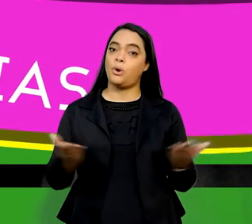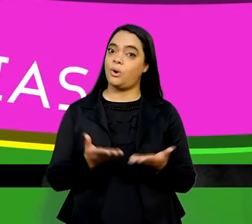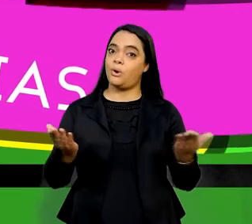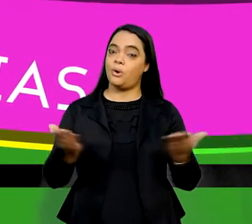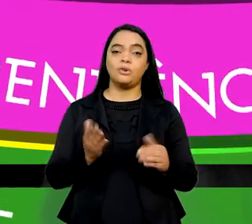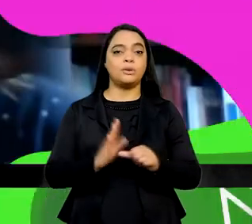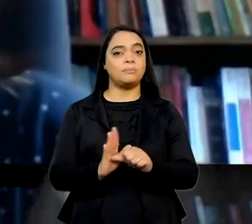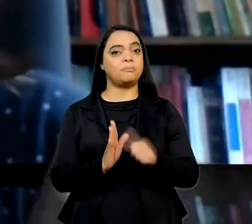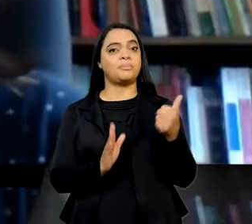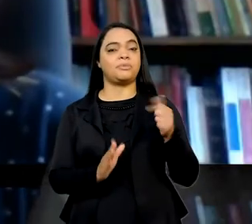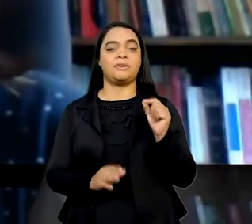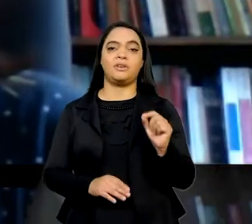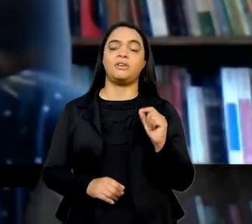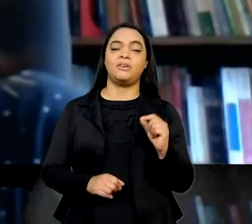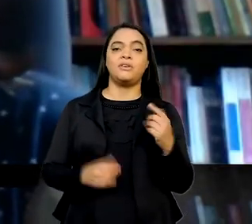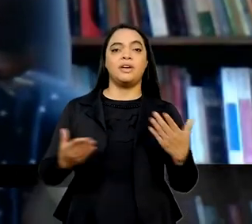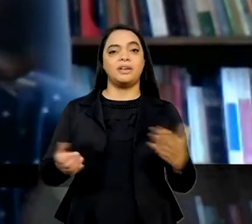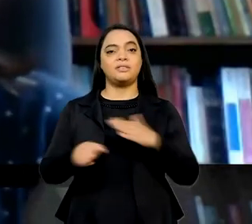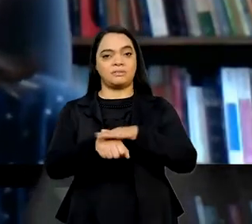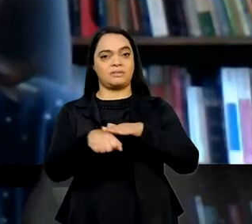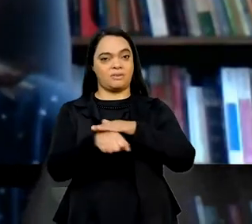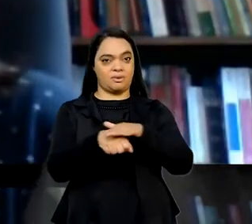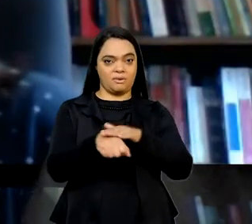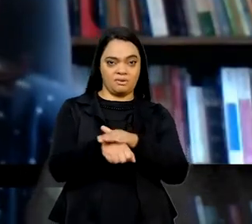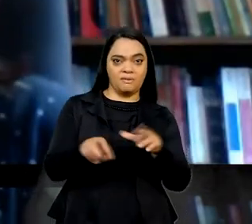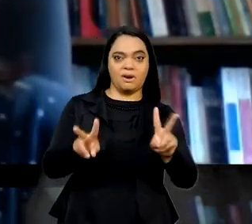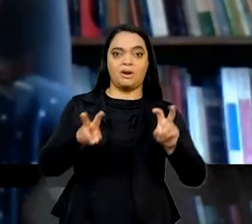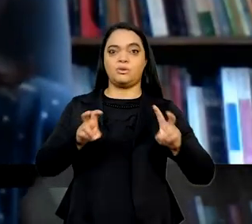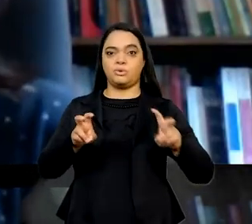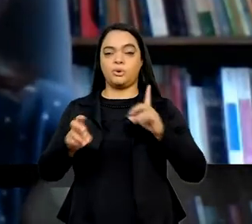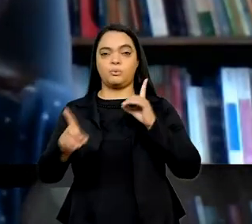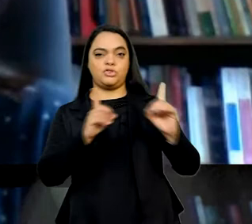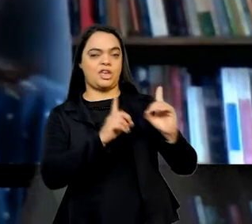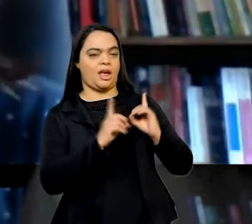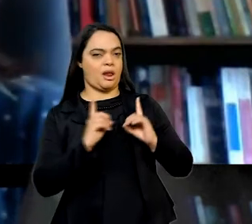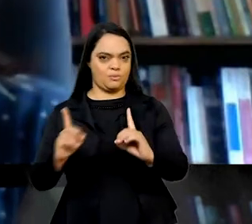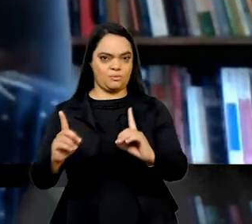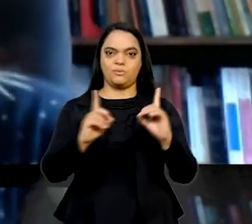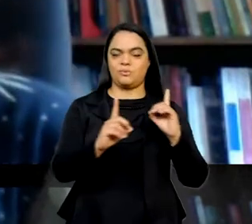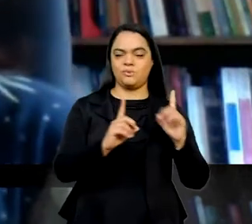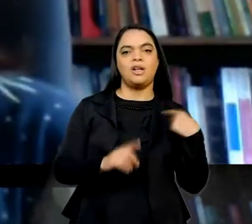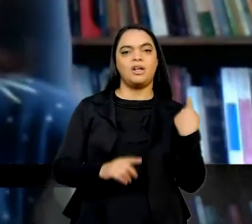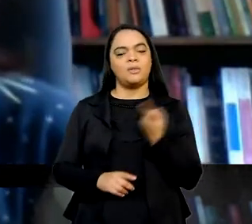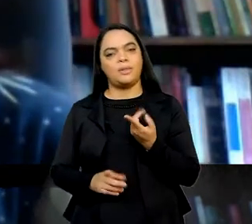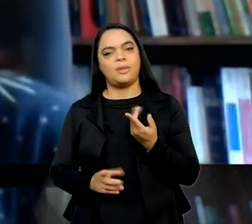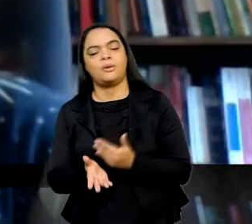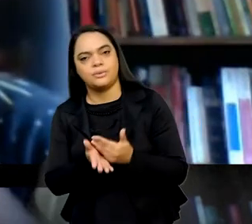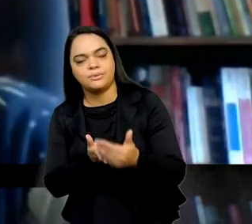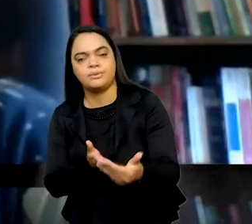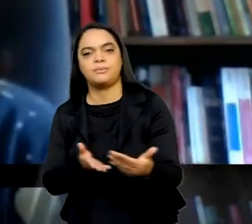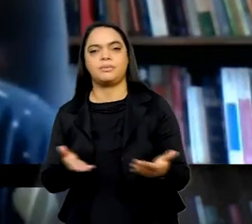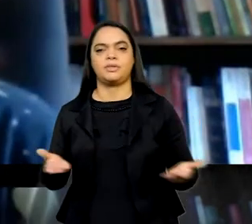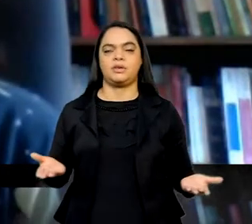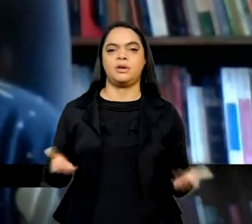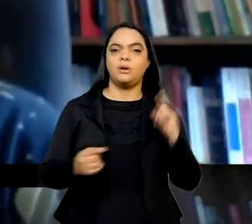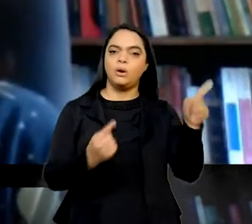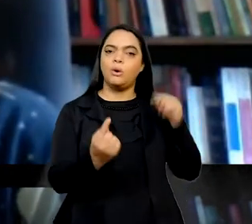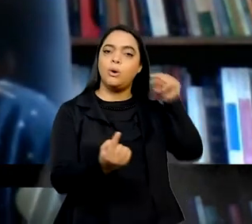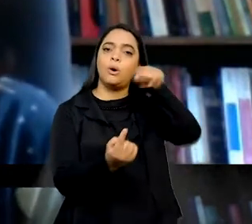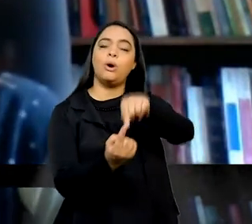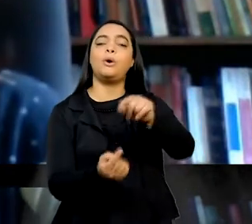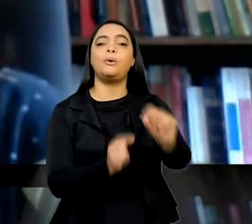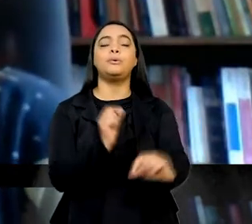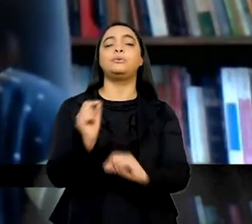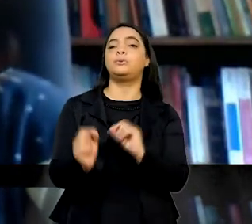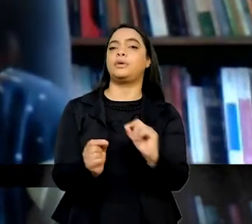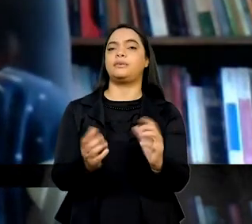Esse é o nosso primeiro... Nossa primeira conversa de um ciclo de diálogos que nós estamos fazendo com o objetivo de